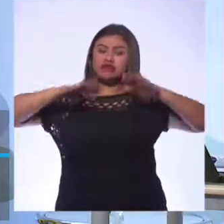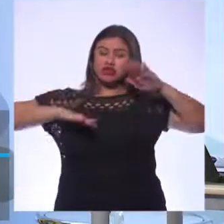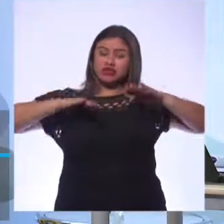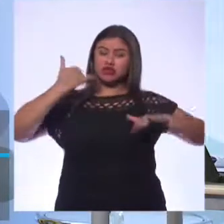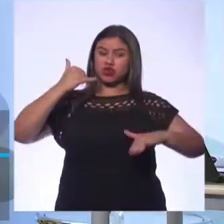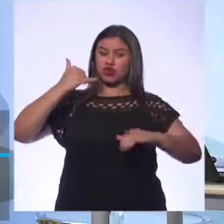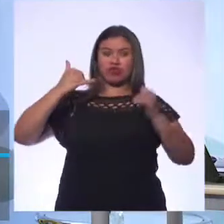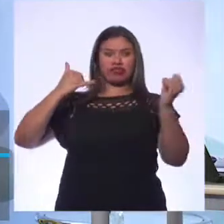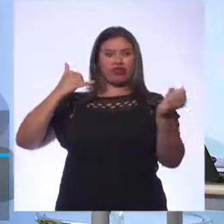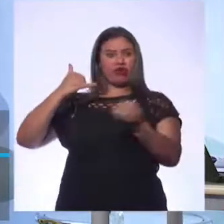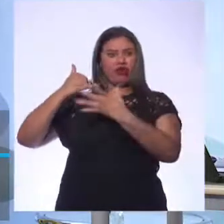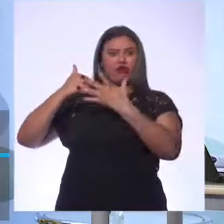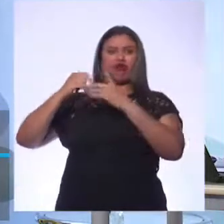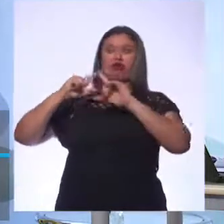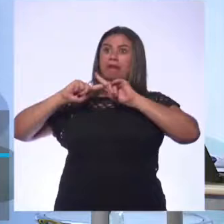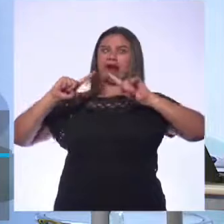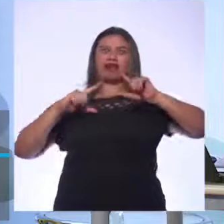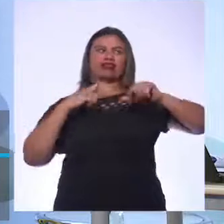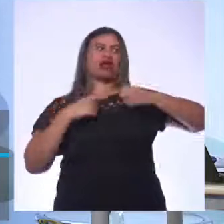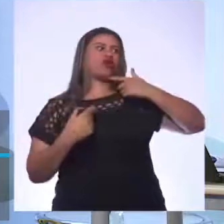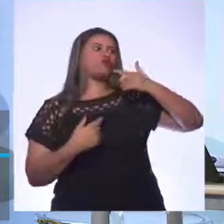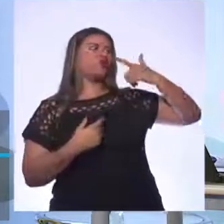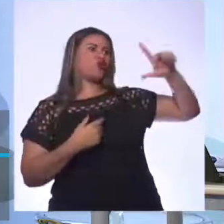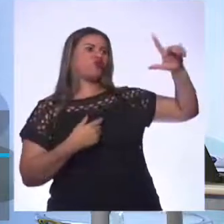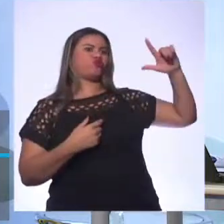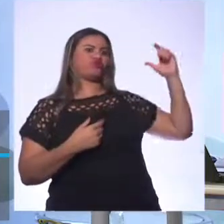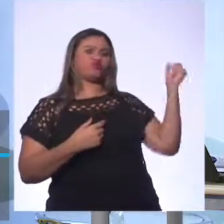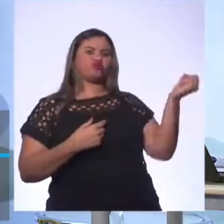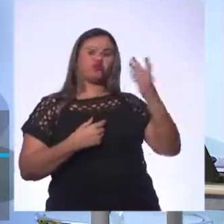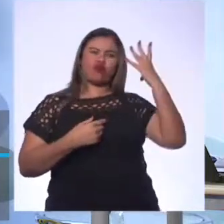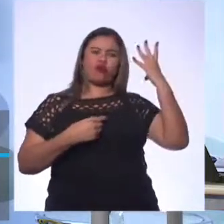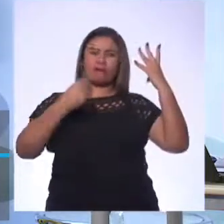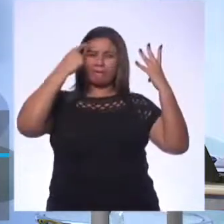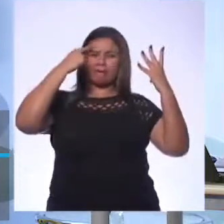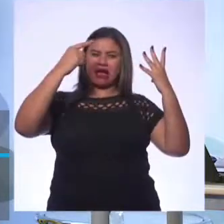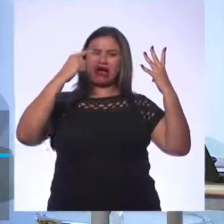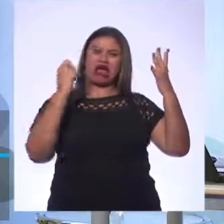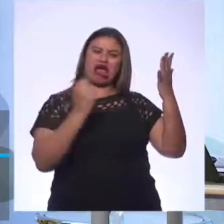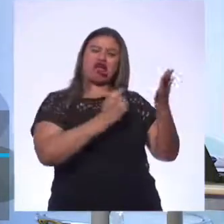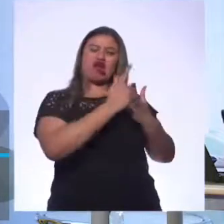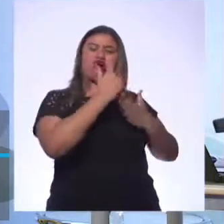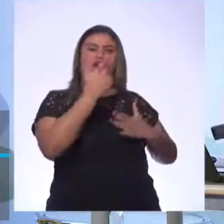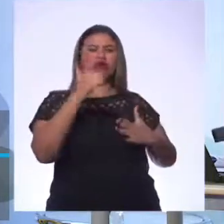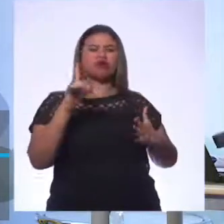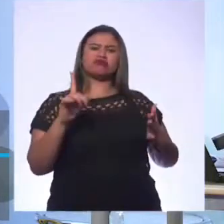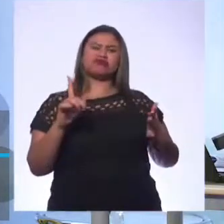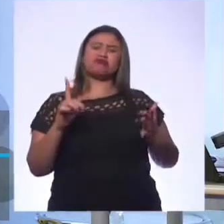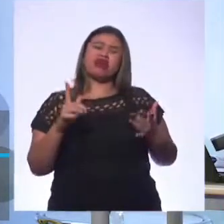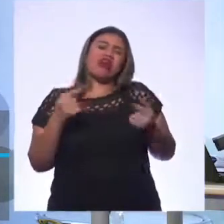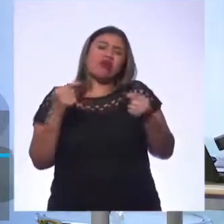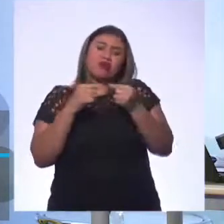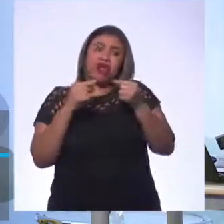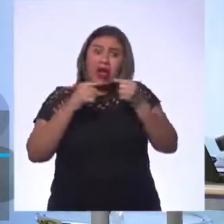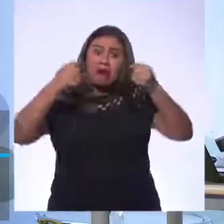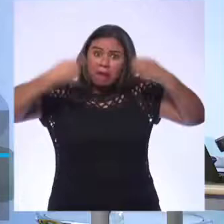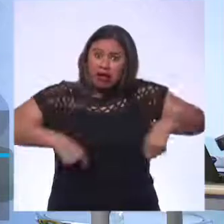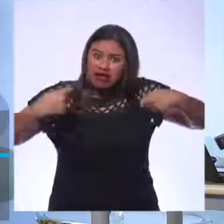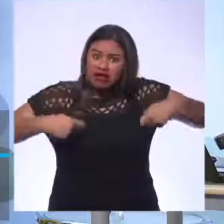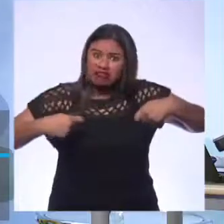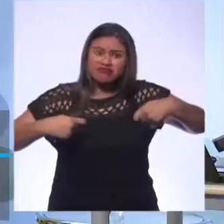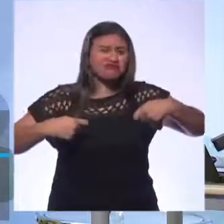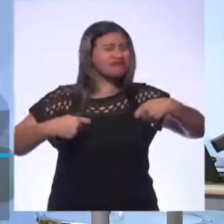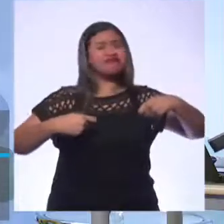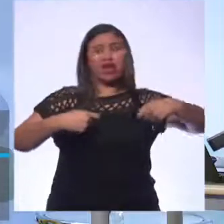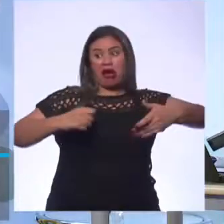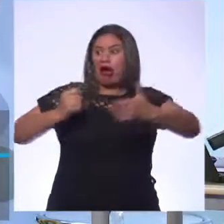está novo, mas porque saiu um novo modelo, etc, eu deixo de lado e compro outro. Isso é consumismo, né?